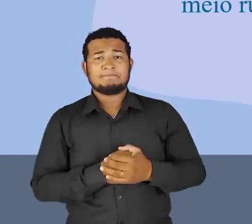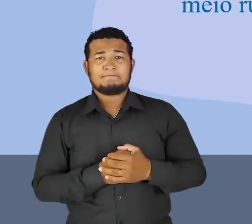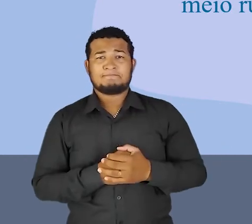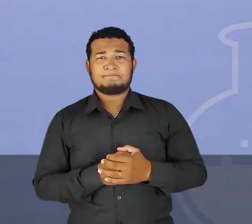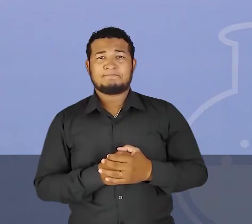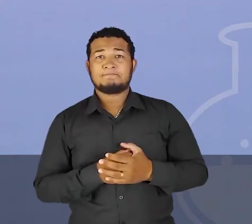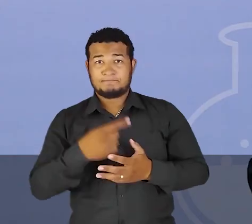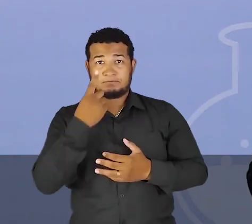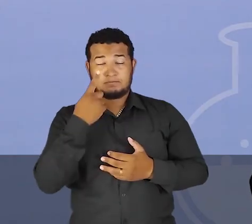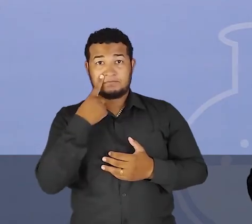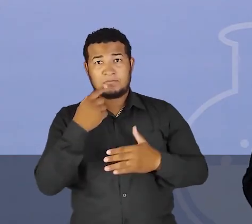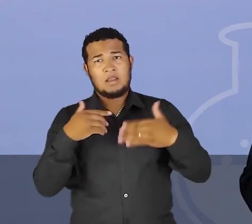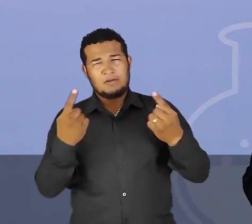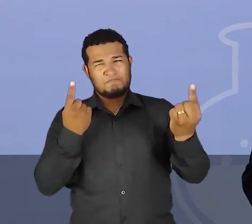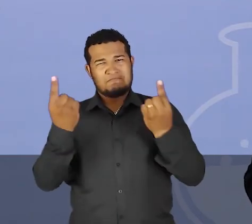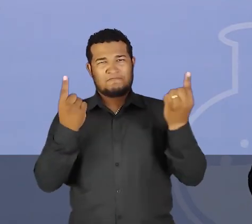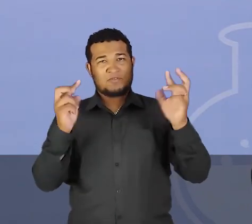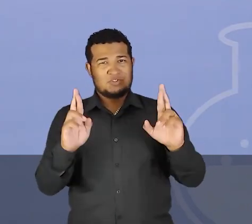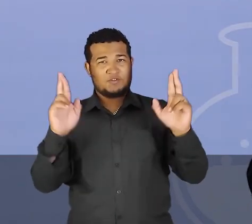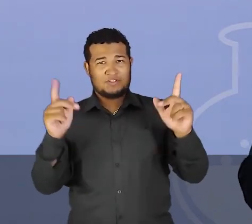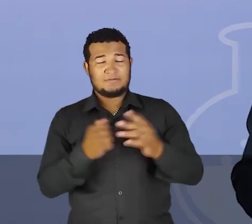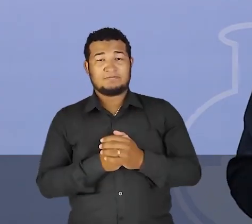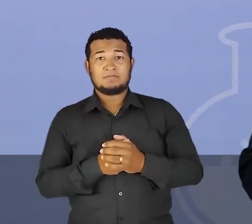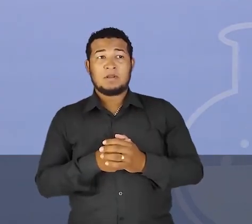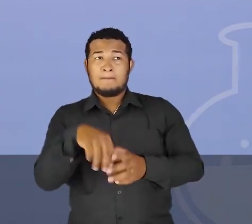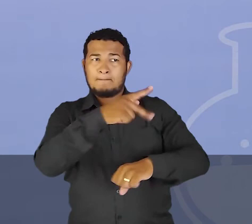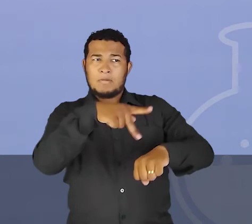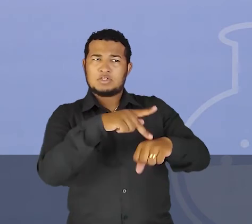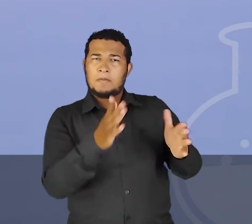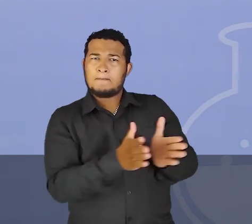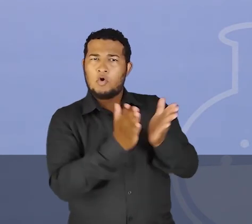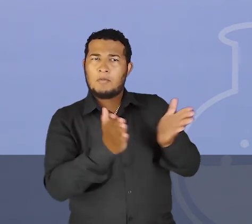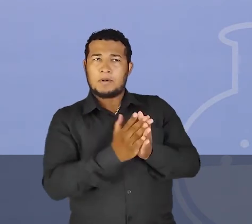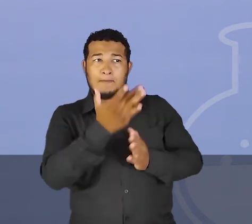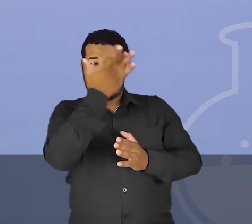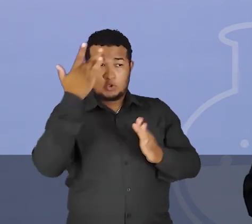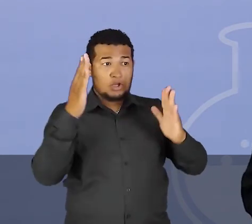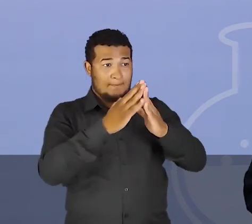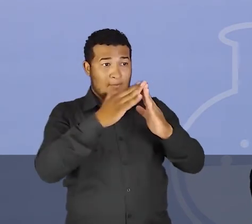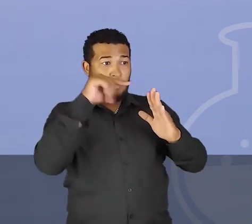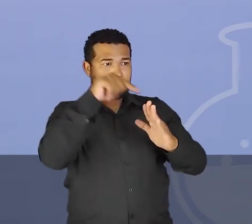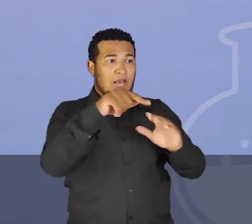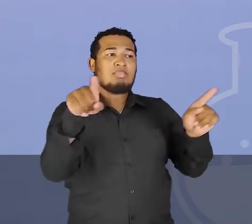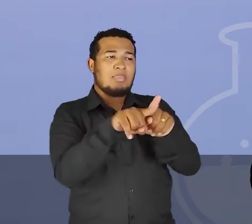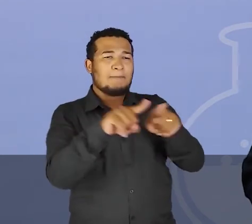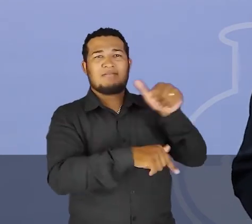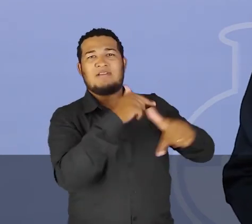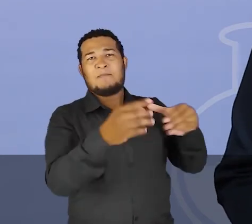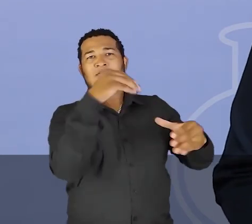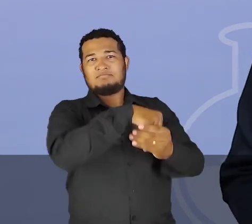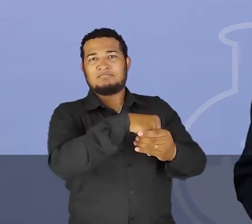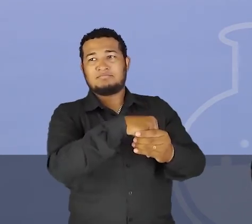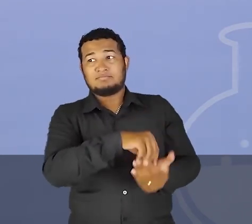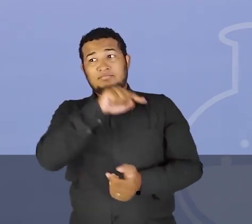pessoal. Veja então a diferença, tá? Em países pobres, o morador da área rural é um trabalhador rural.